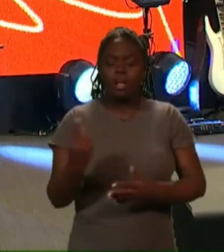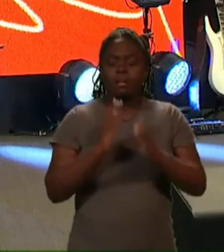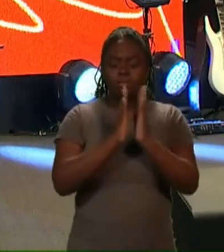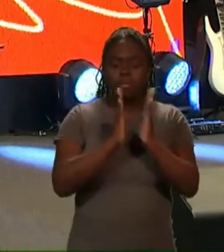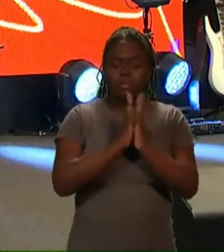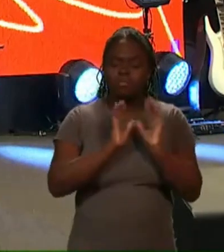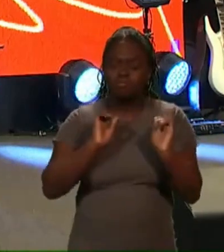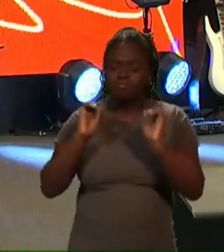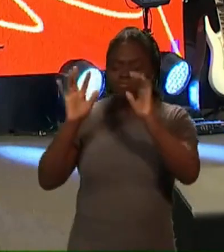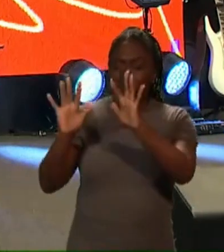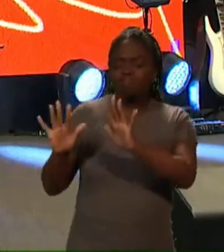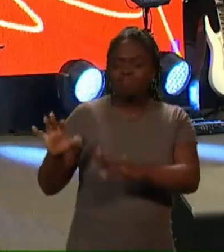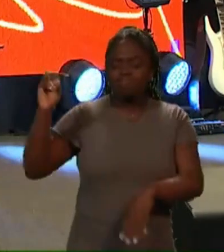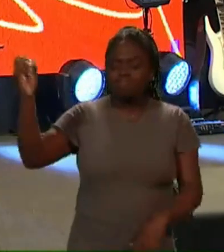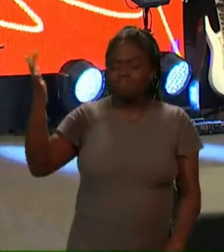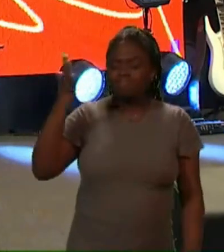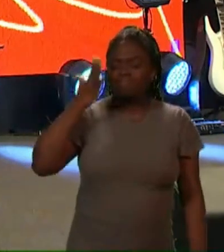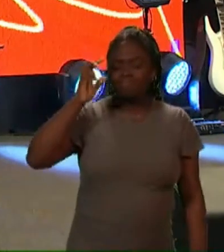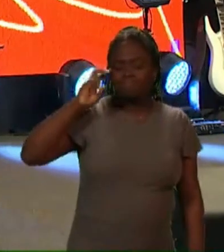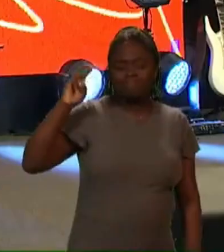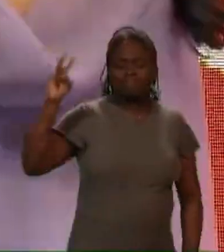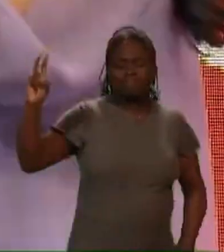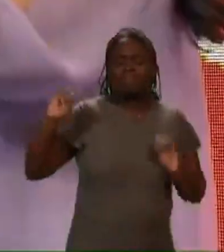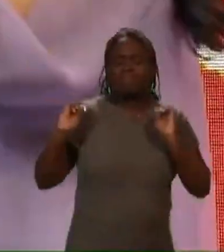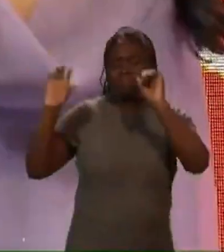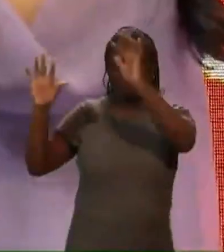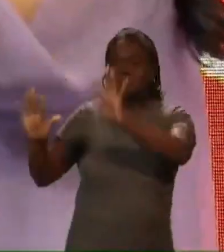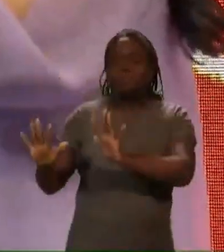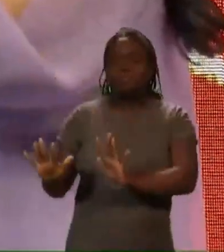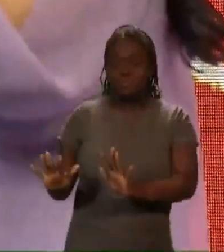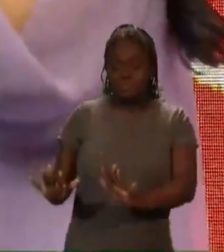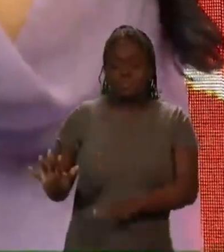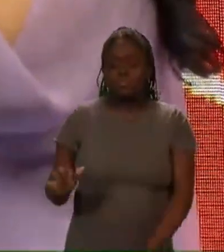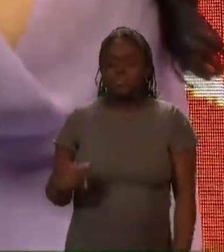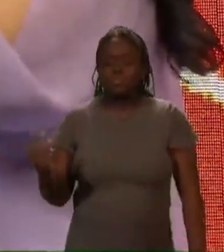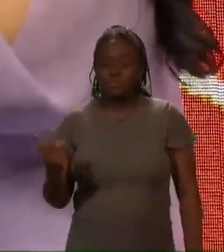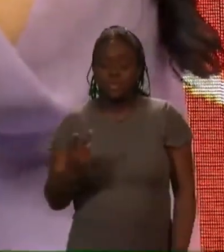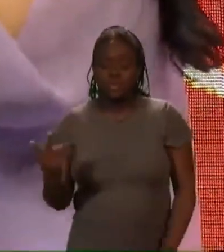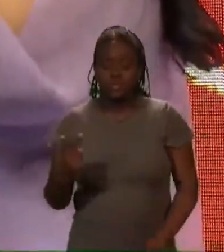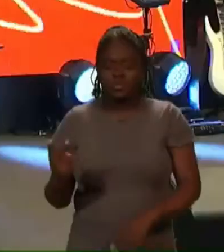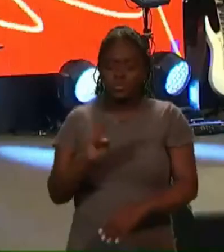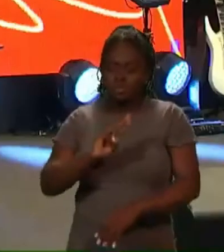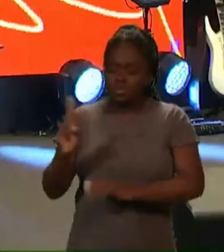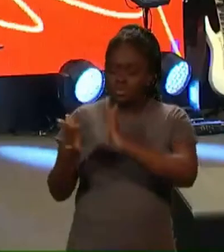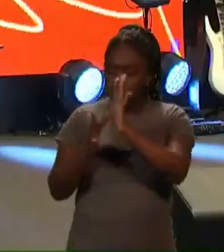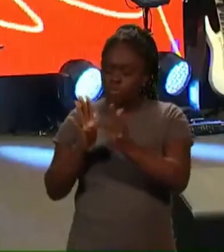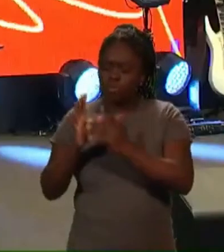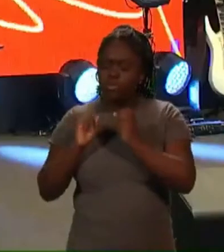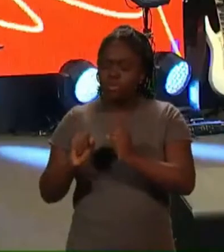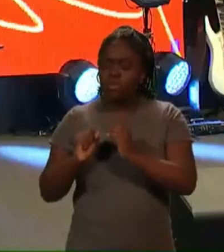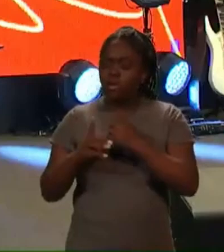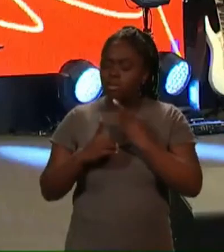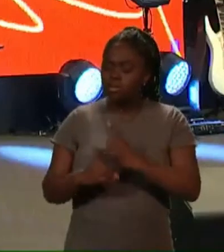conceda a eles graça, sabedoria e provisão, para que eles possam, em nome de Jesus,